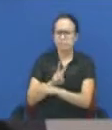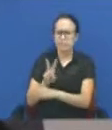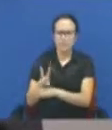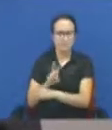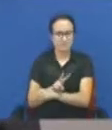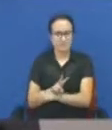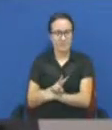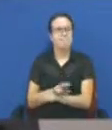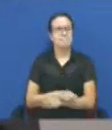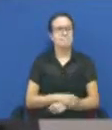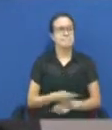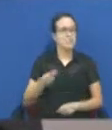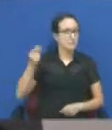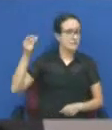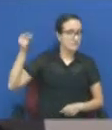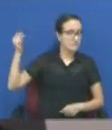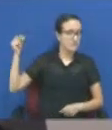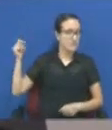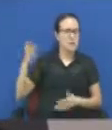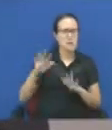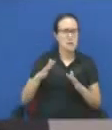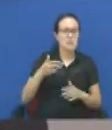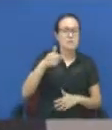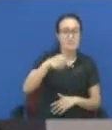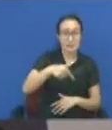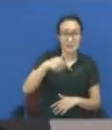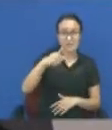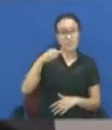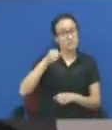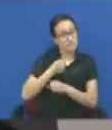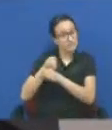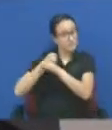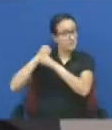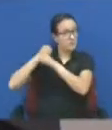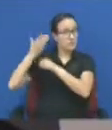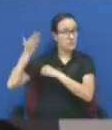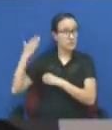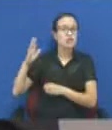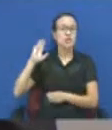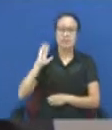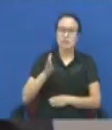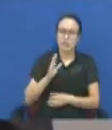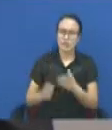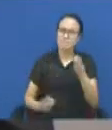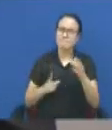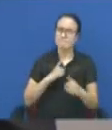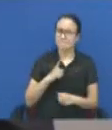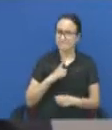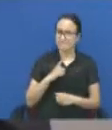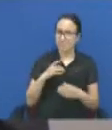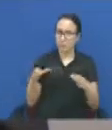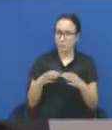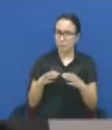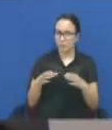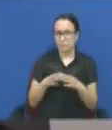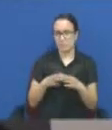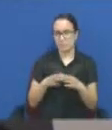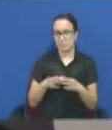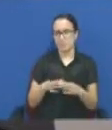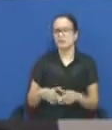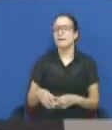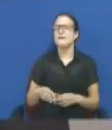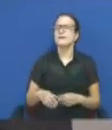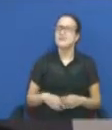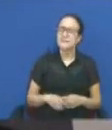algum tempo, quase, são 7 anos, né, que essa comissão existe, e que criou vários instrumentos no município para que a